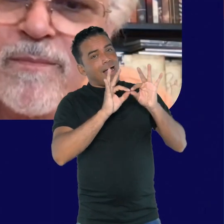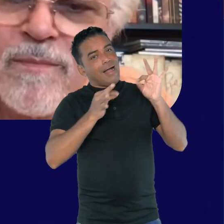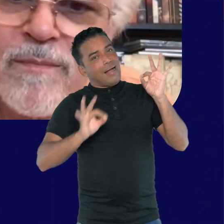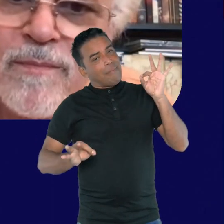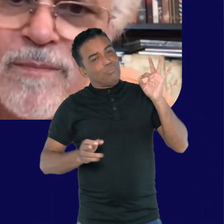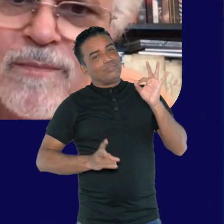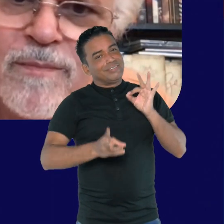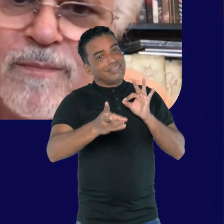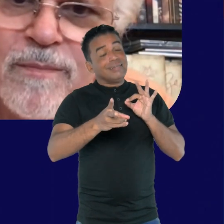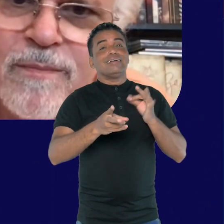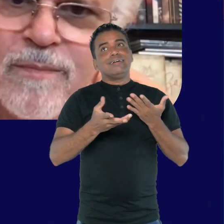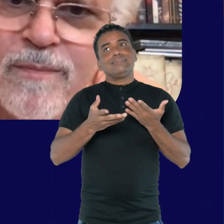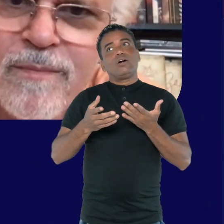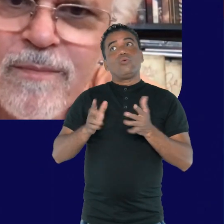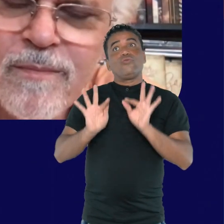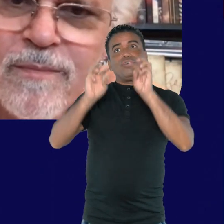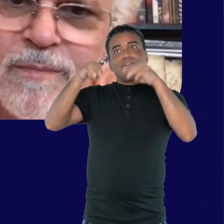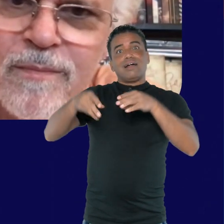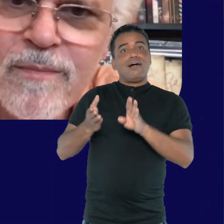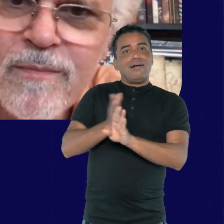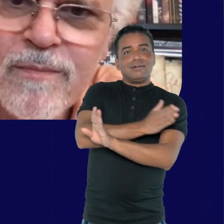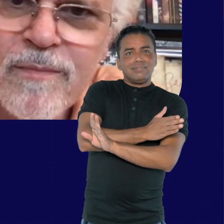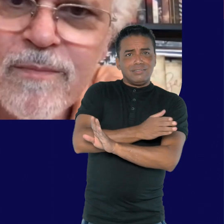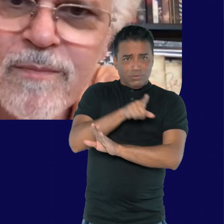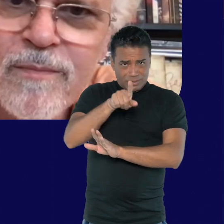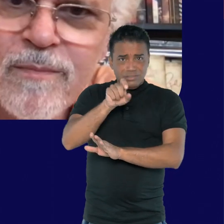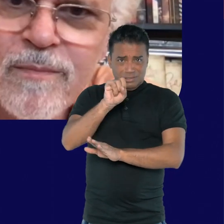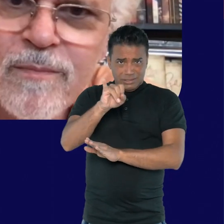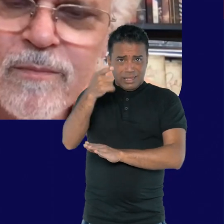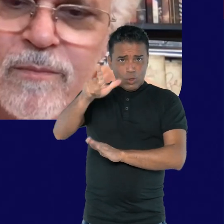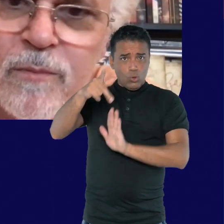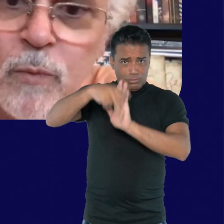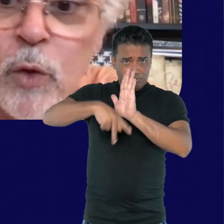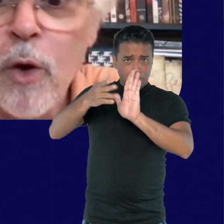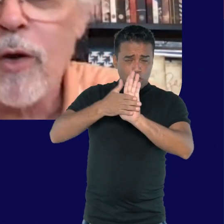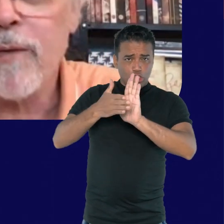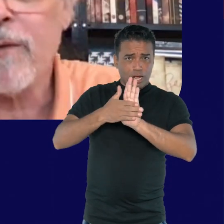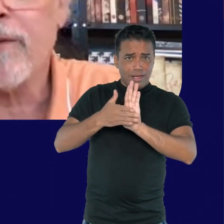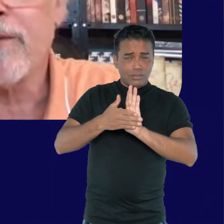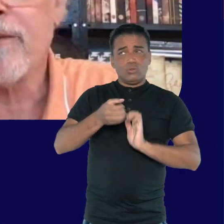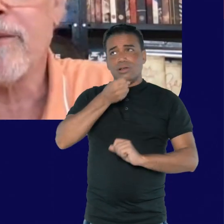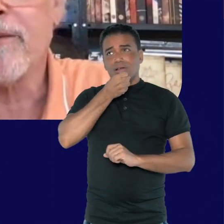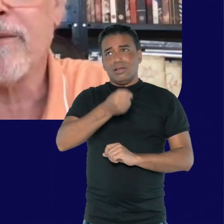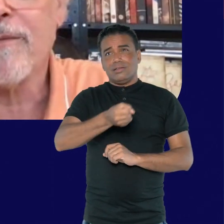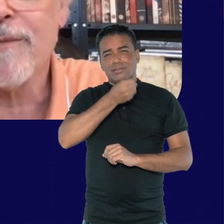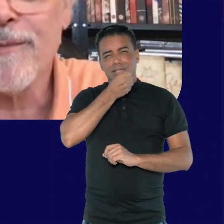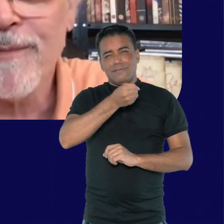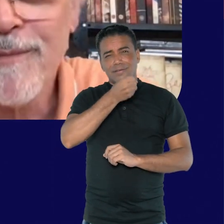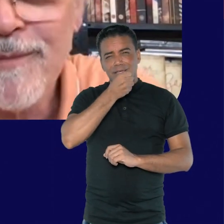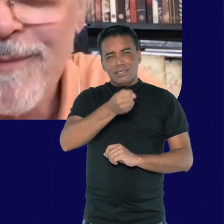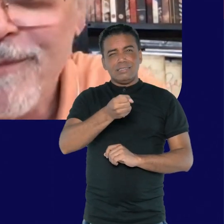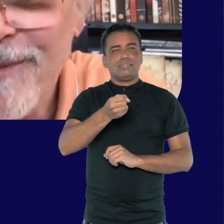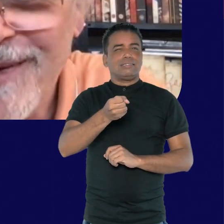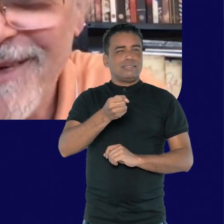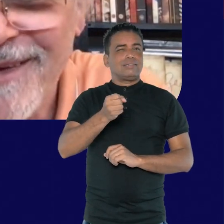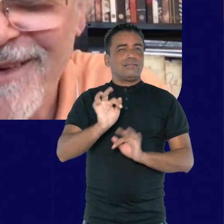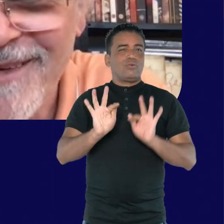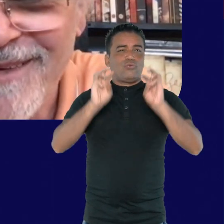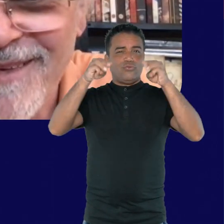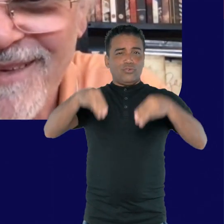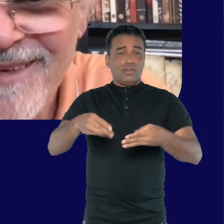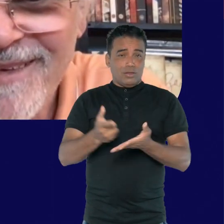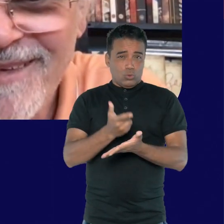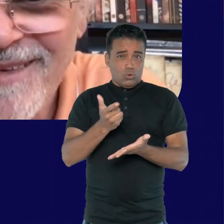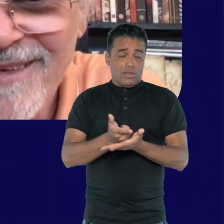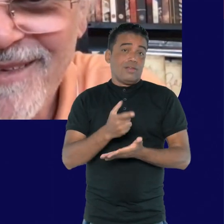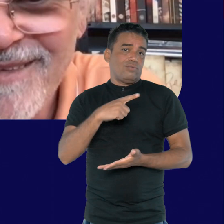de encerrar, eu queria te perguntar se você está escrevendo algo. Na entrevista, tem uma entrevista no final do seu livro onde